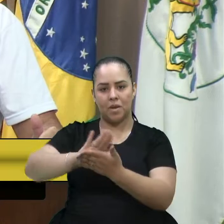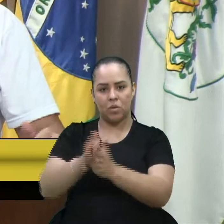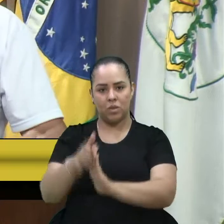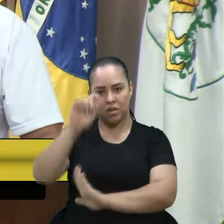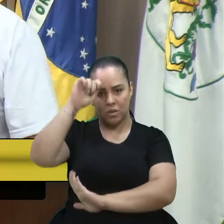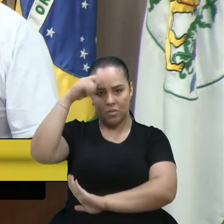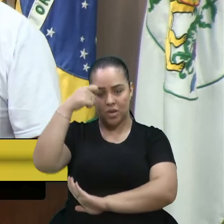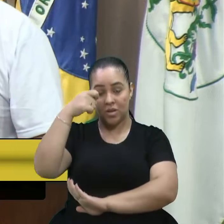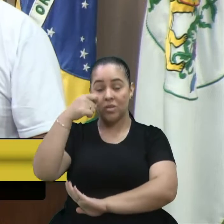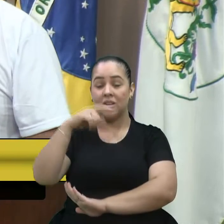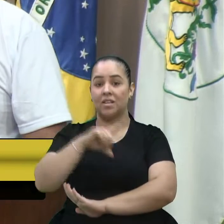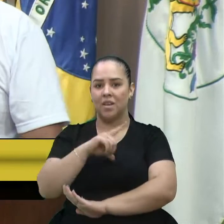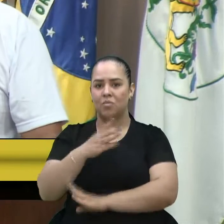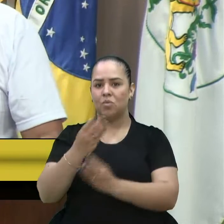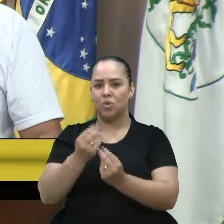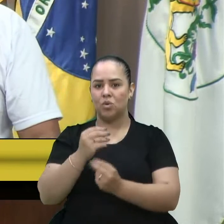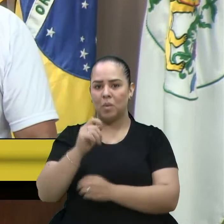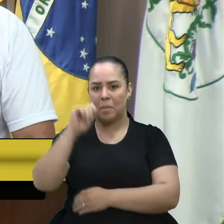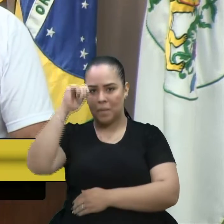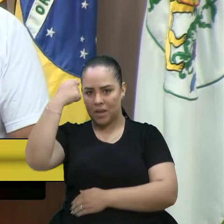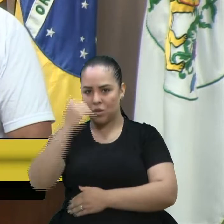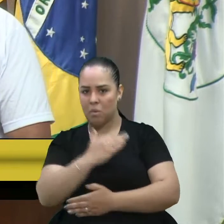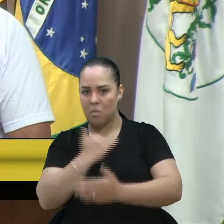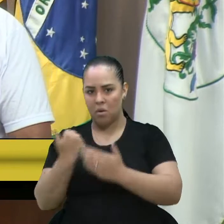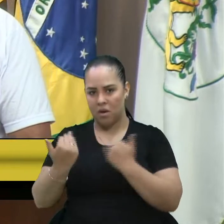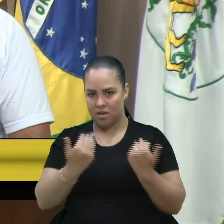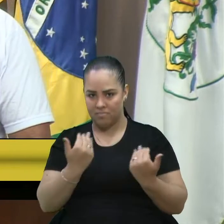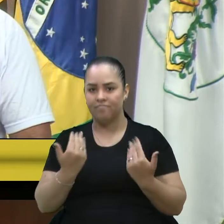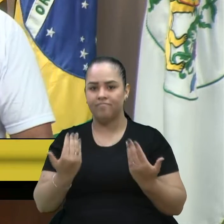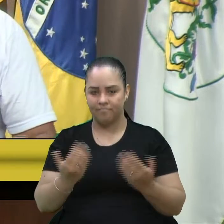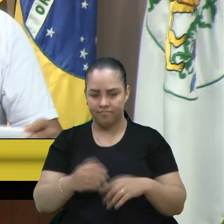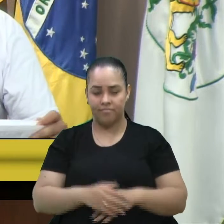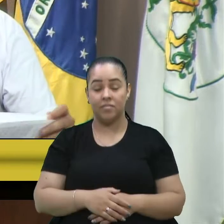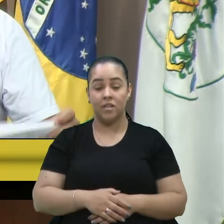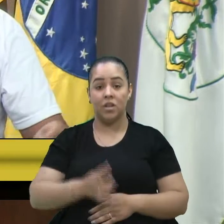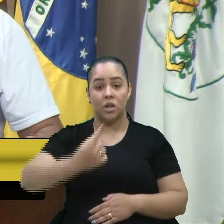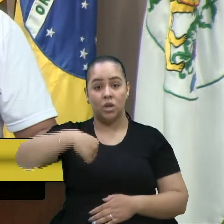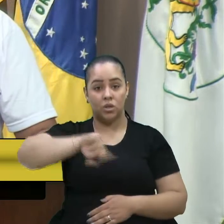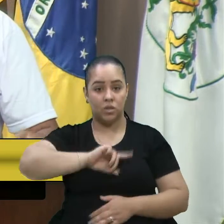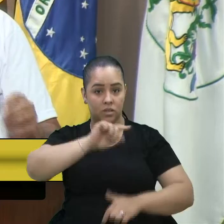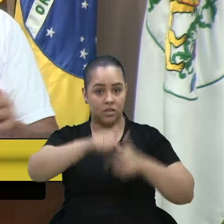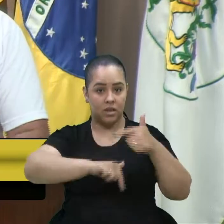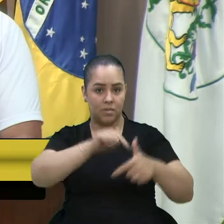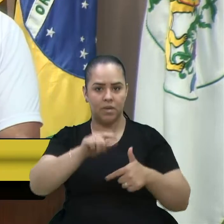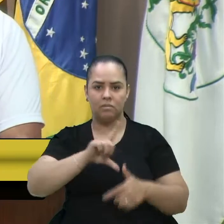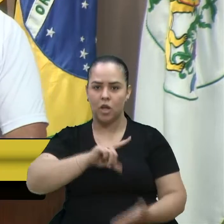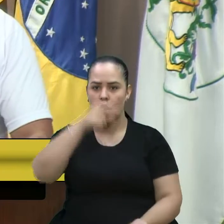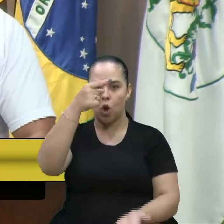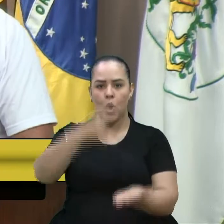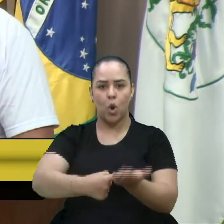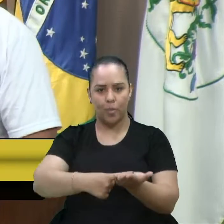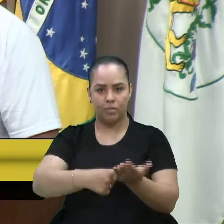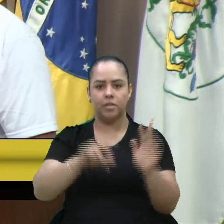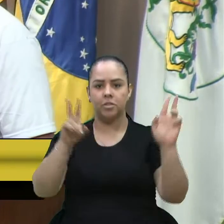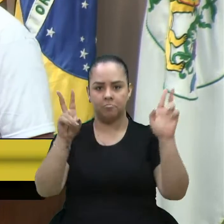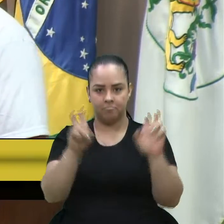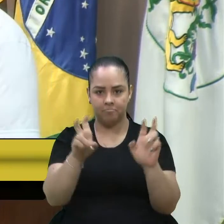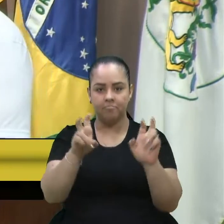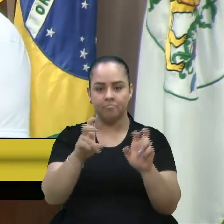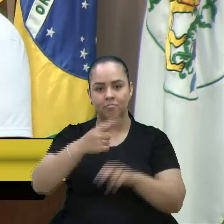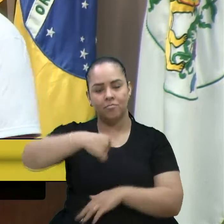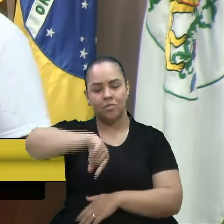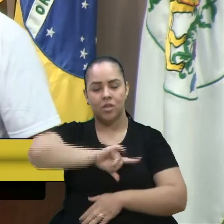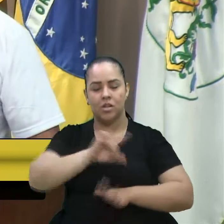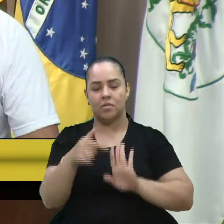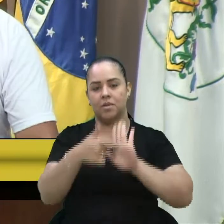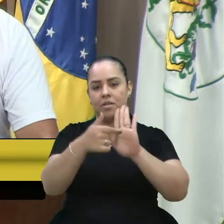mata homens e mulheres negras. O nosso mandato, ele é um mandato comprometido com esse tema. Nós